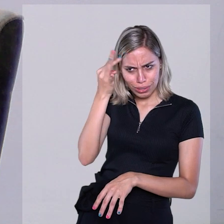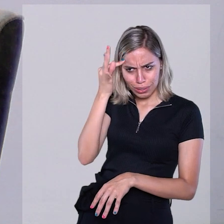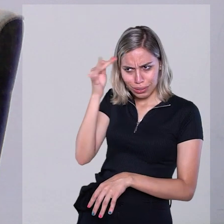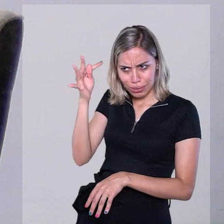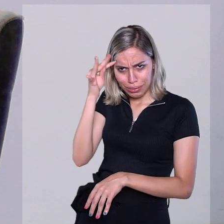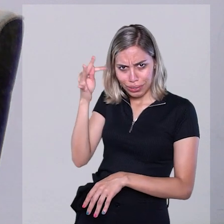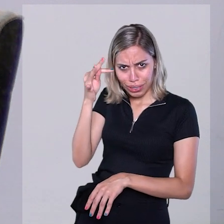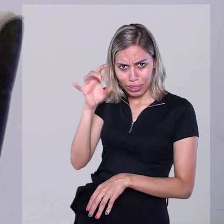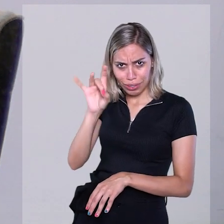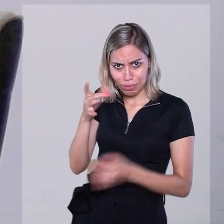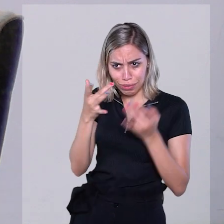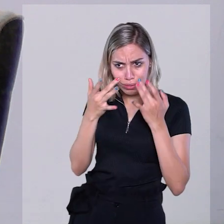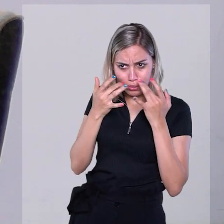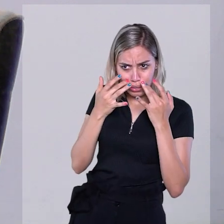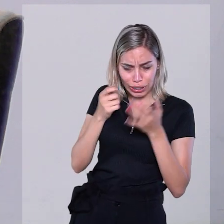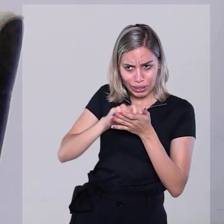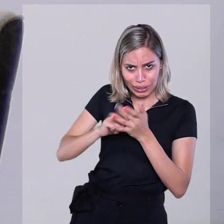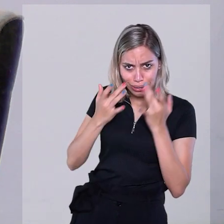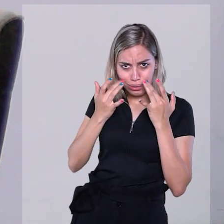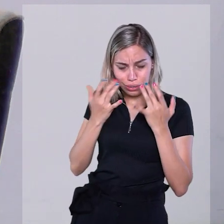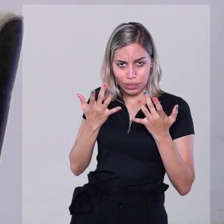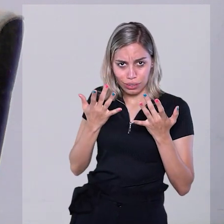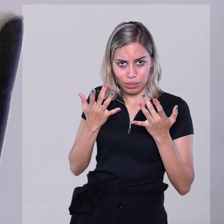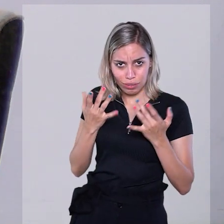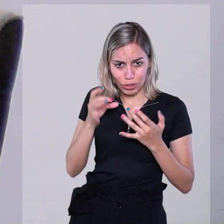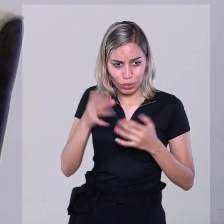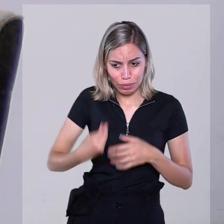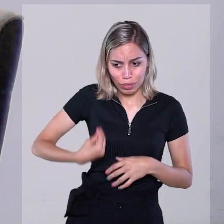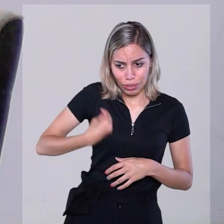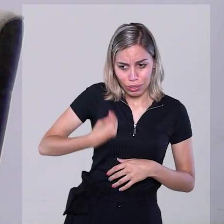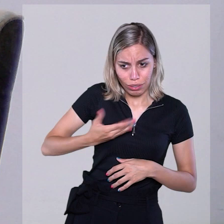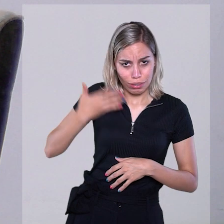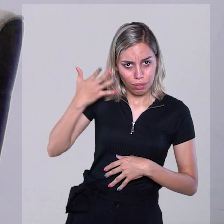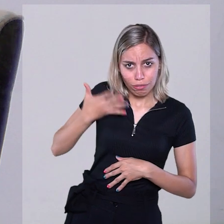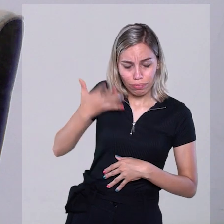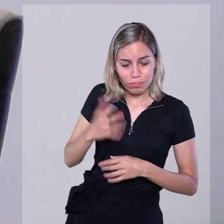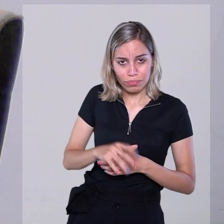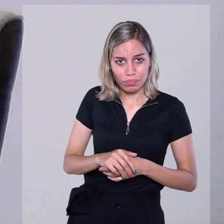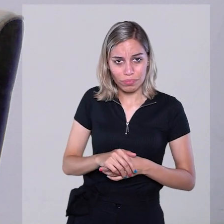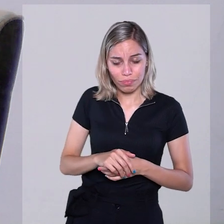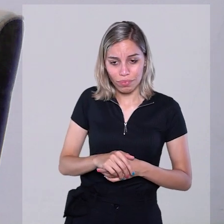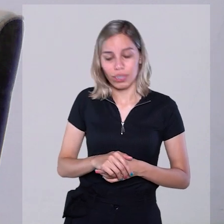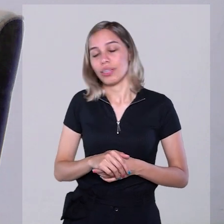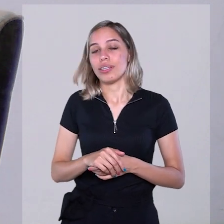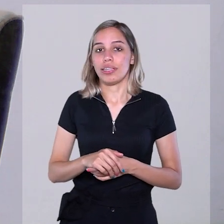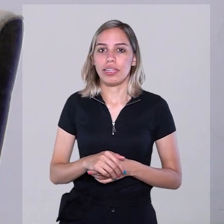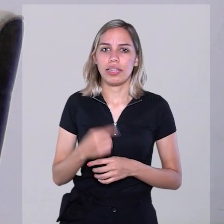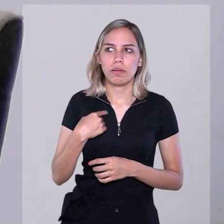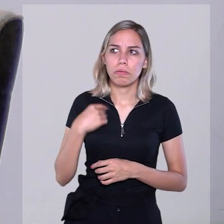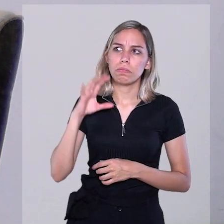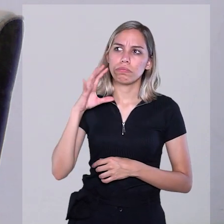aquele que faz conferências. E, sim, me dedicar por tanto tempo, acho que isso